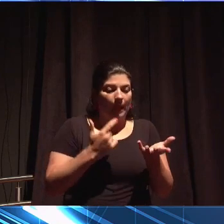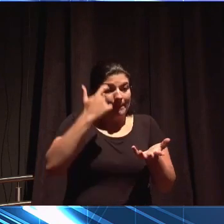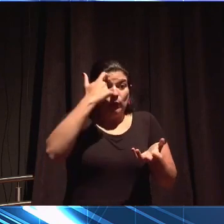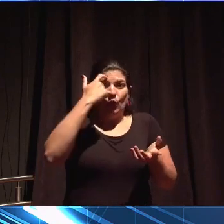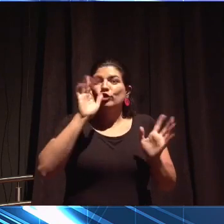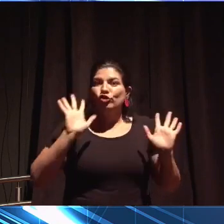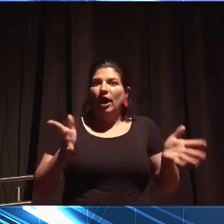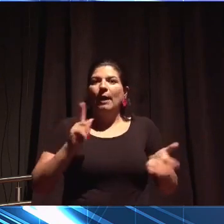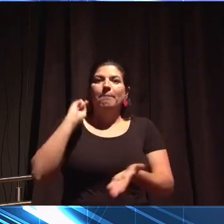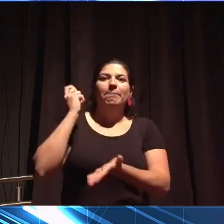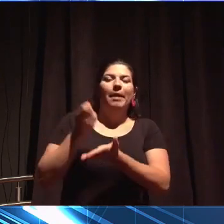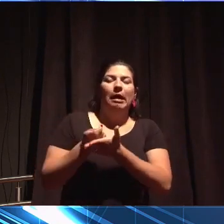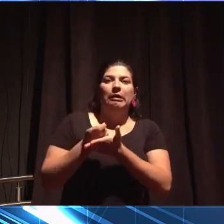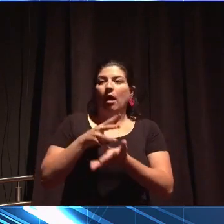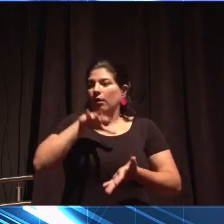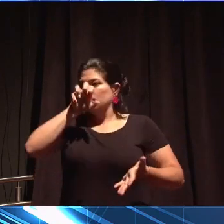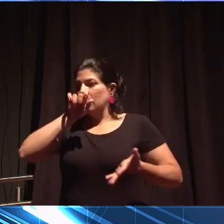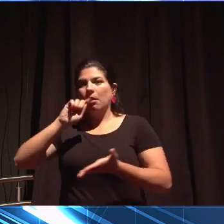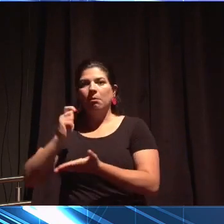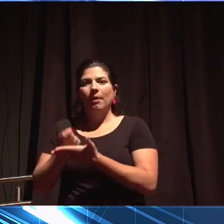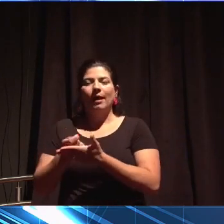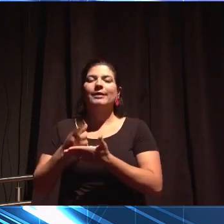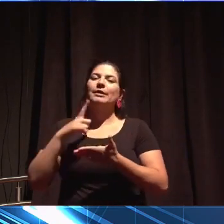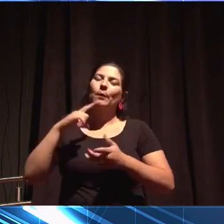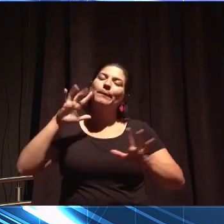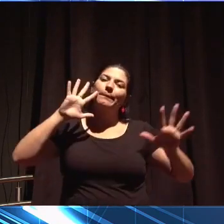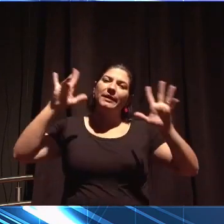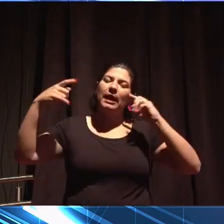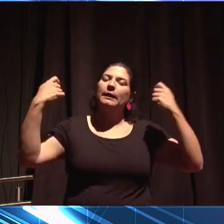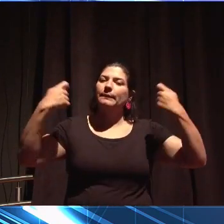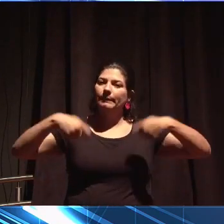leve em consideração esse tráfego de rede também e pensar, né,